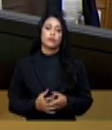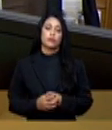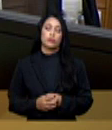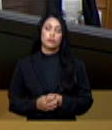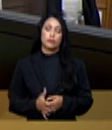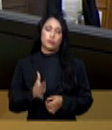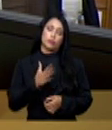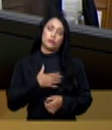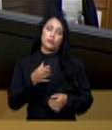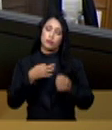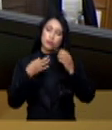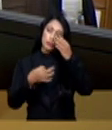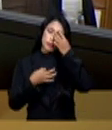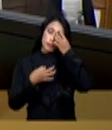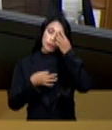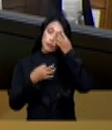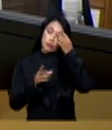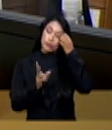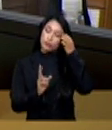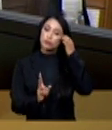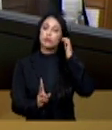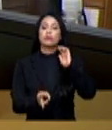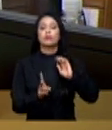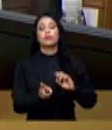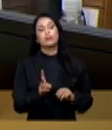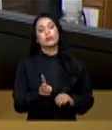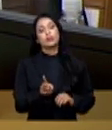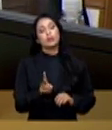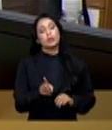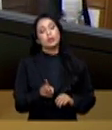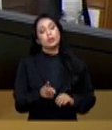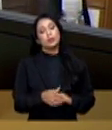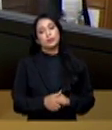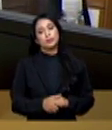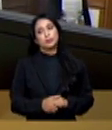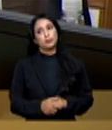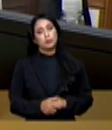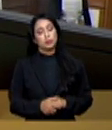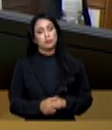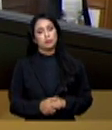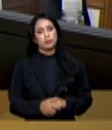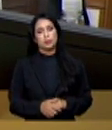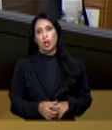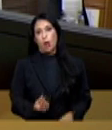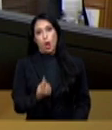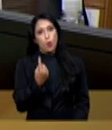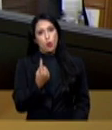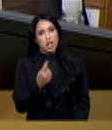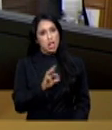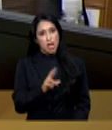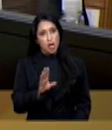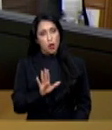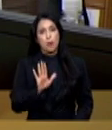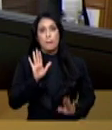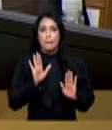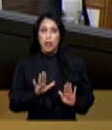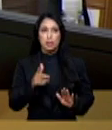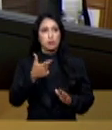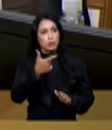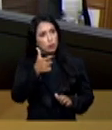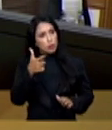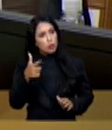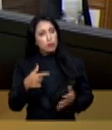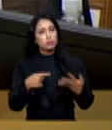a possibilidade de manutenção como uma forma não a única uma forma de contratação